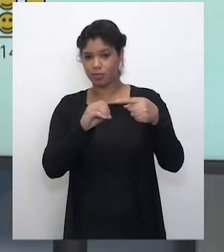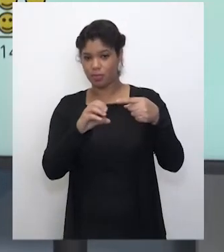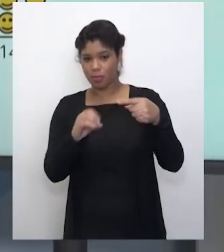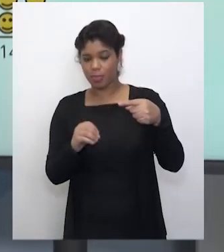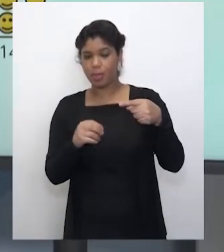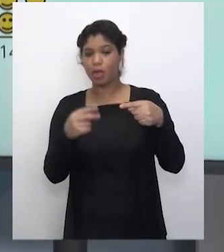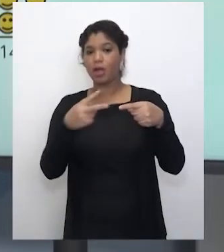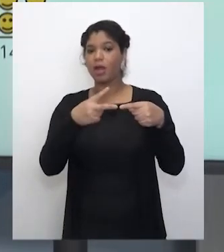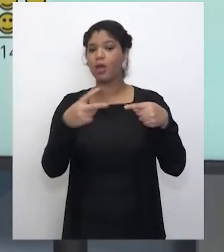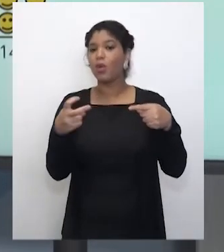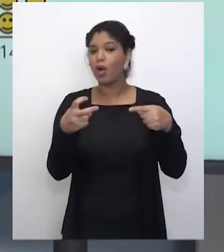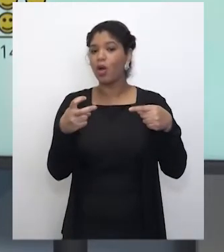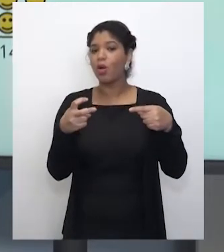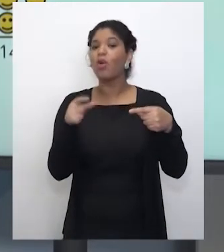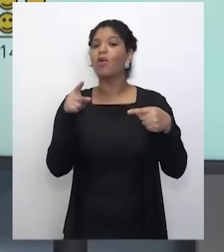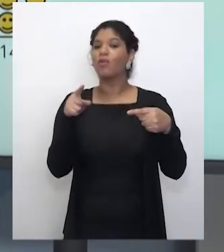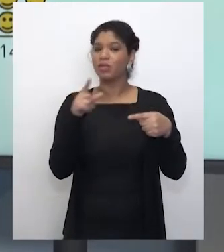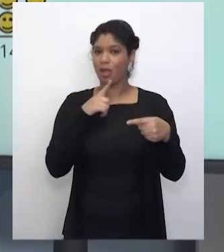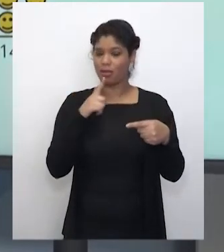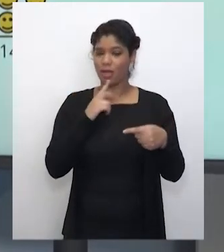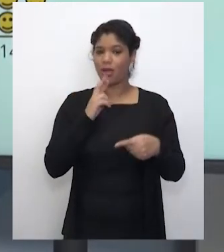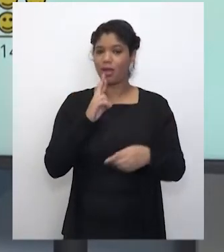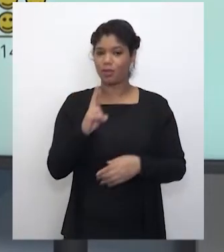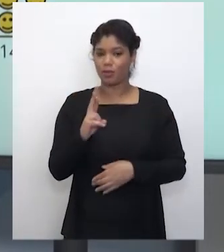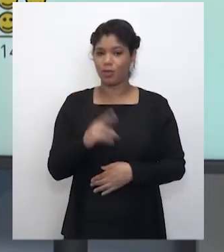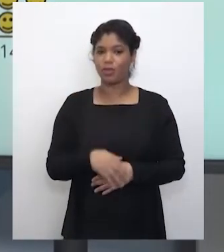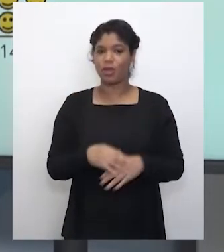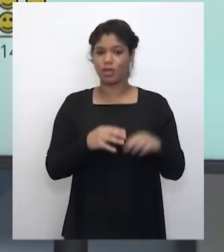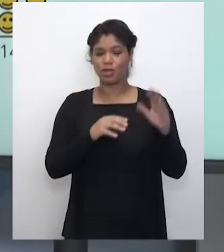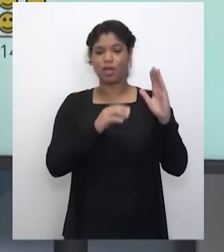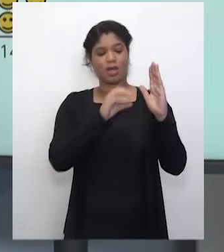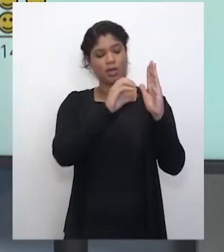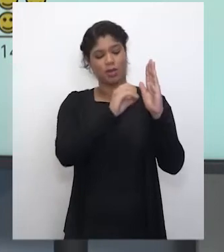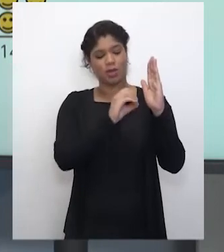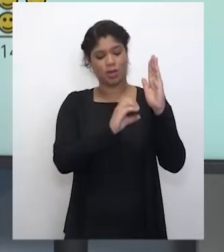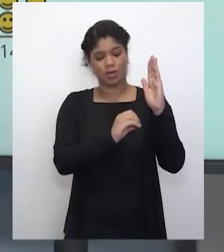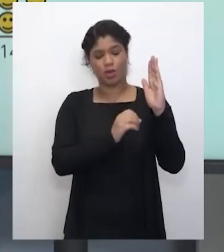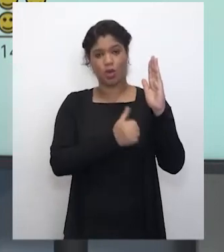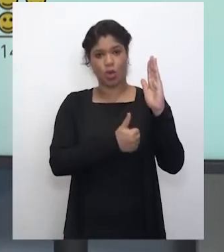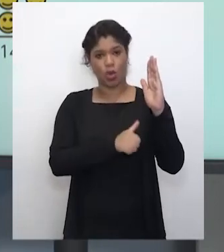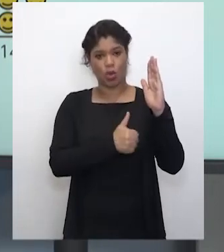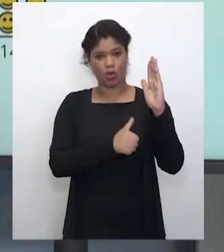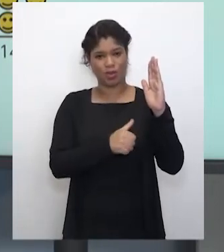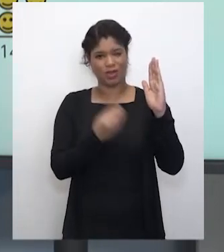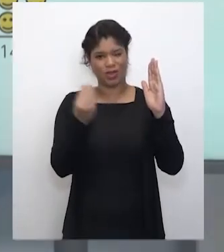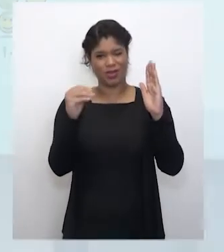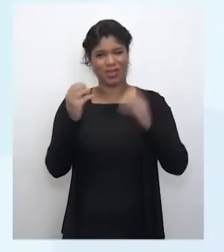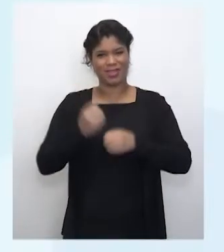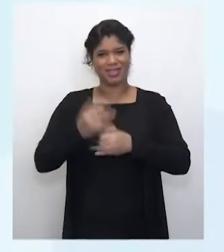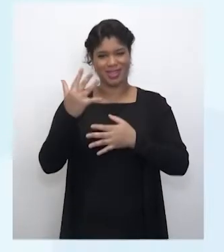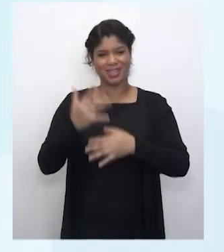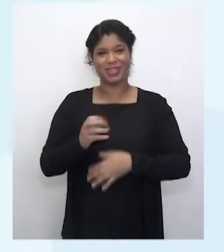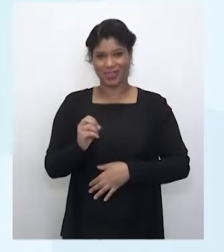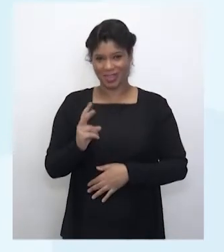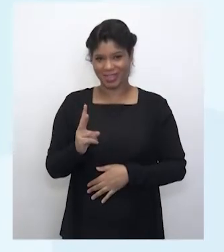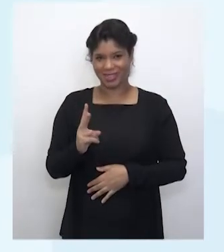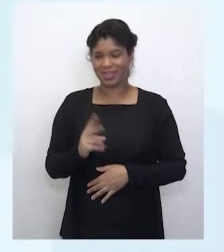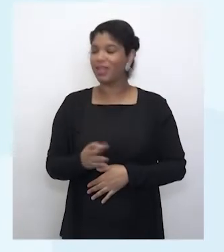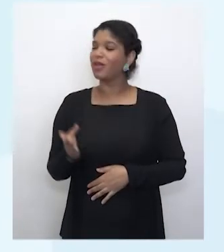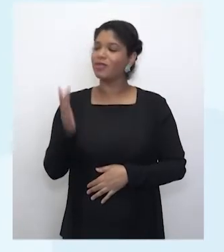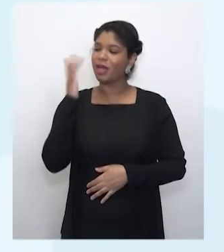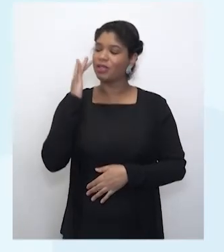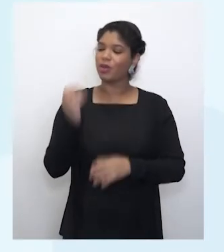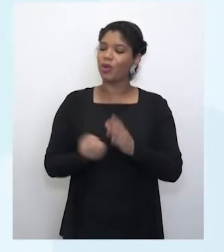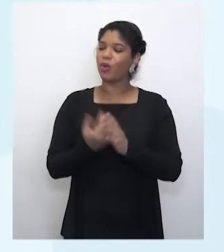é igual ao que você achou nas carinhas do 11 anos. E coloca para mim lá no chat, ok? Professora